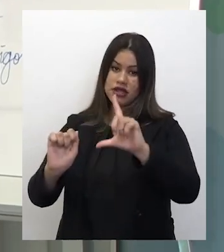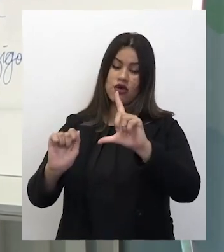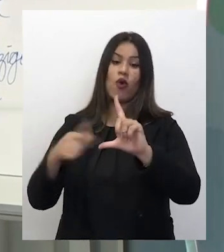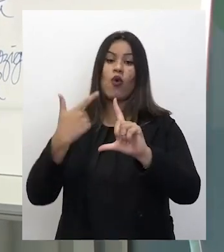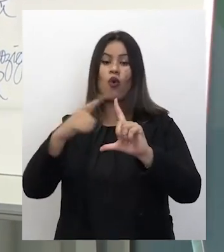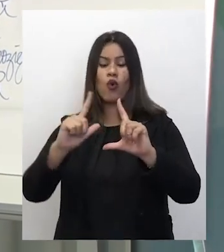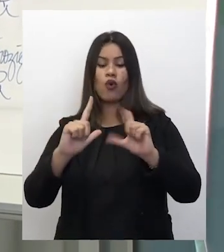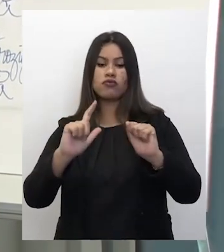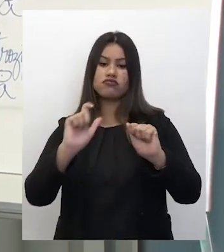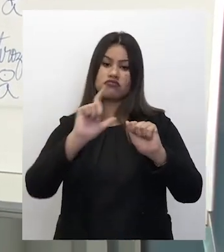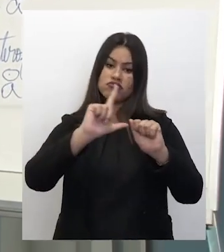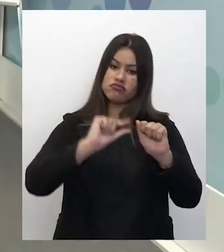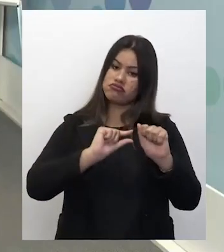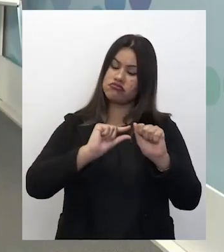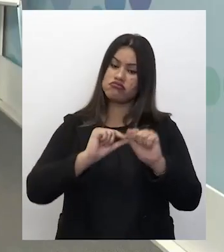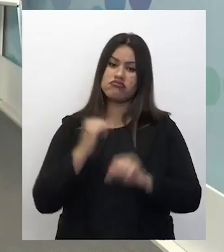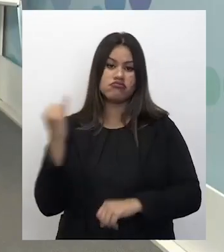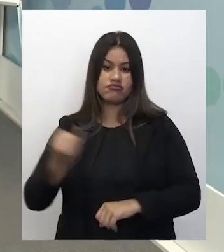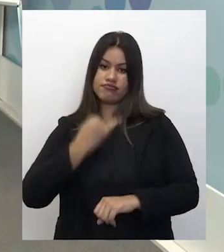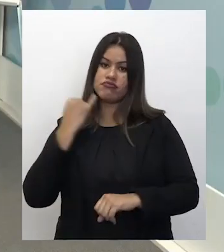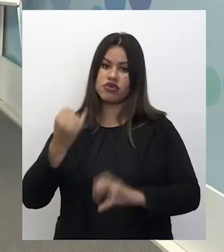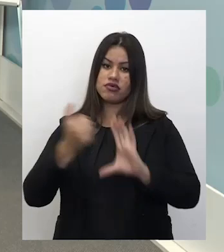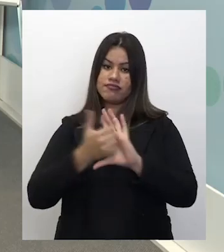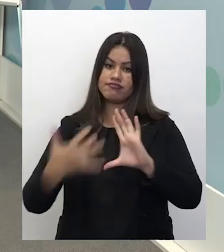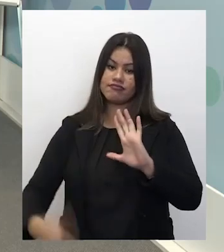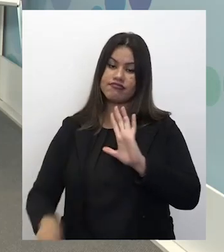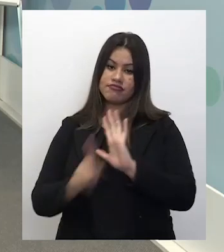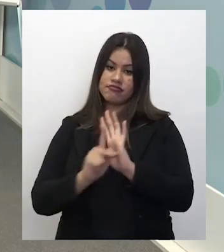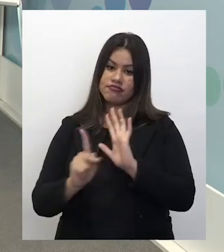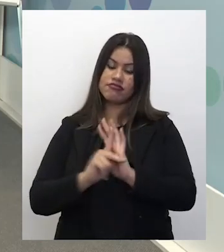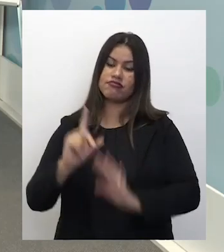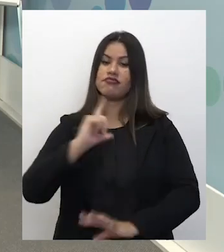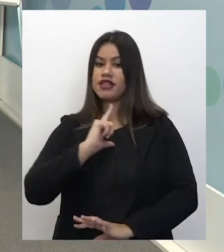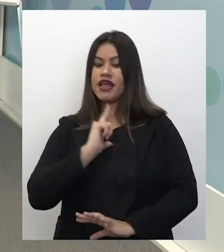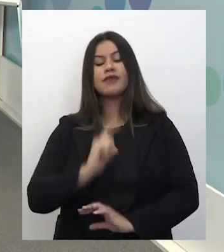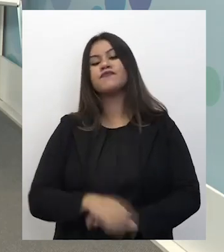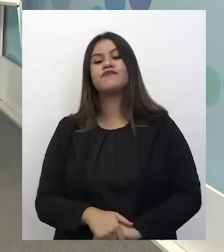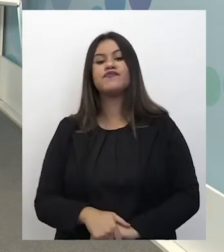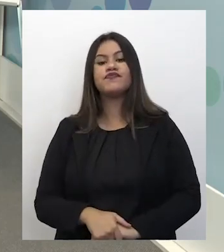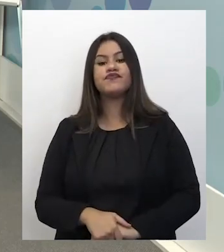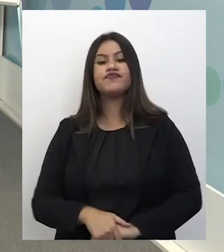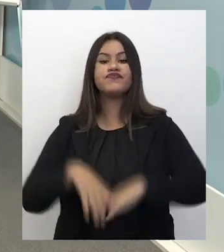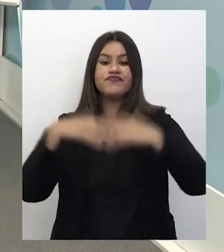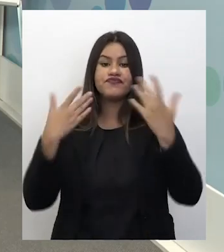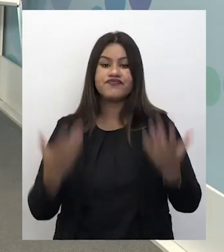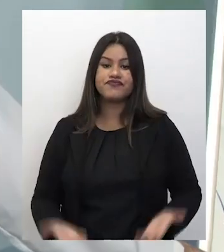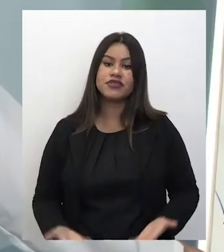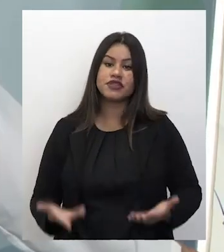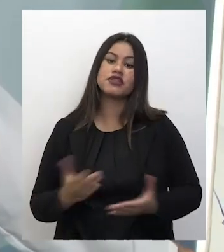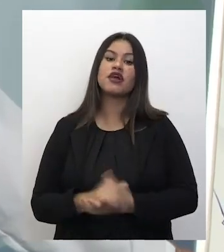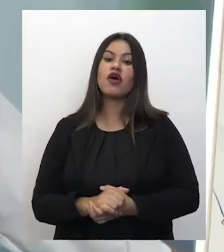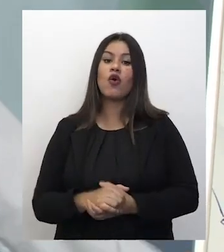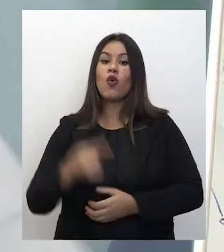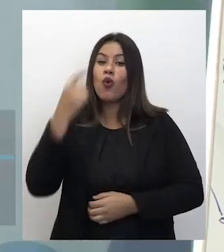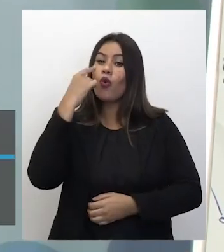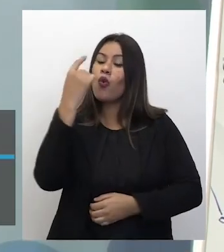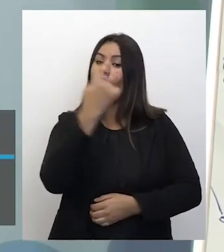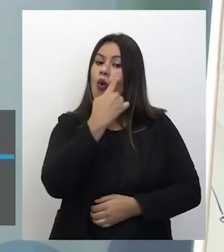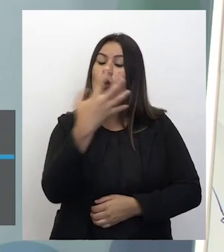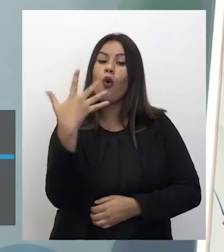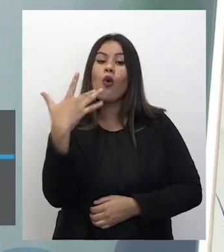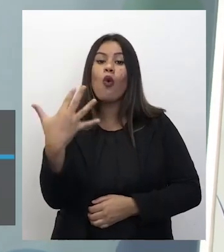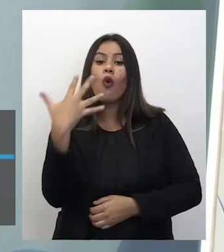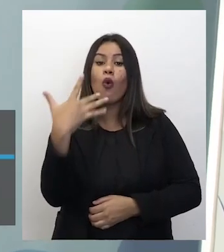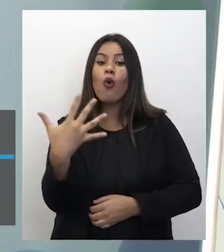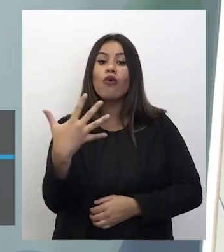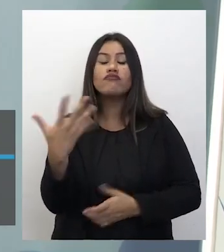azinho. É isso que é importante. Tudo bem? Então, qual vai ser a cor do olho desse cara?